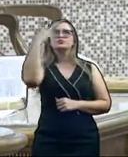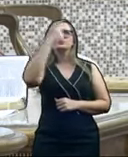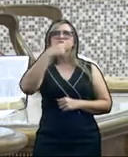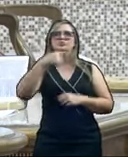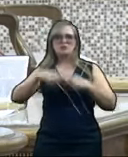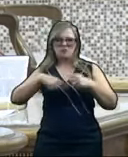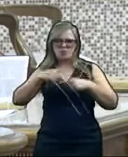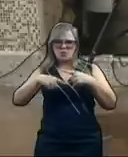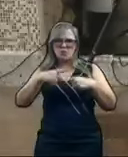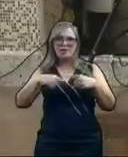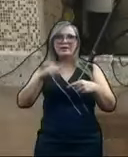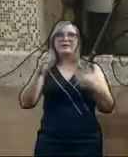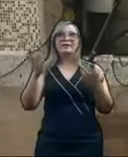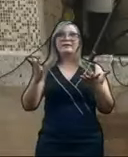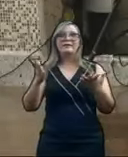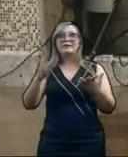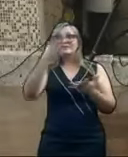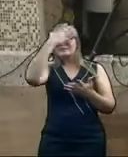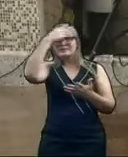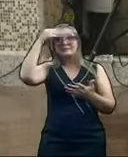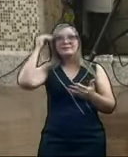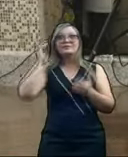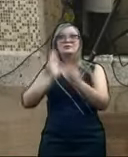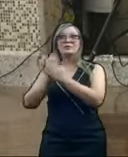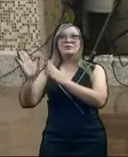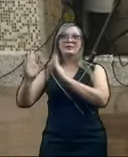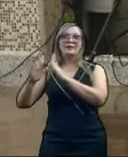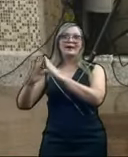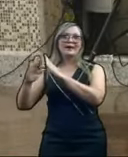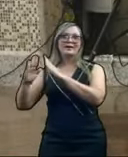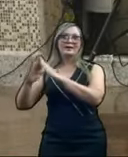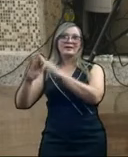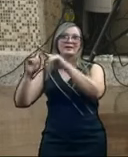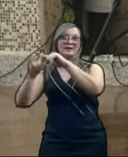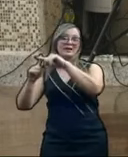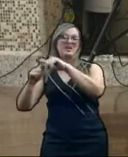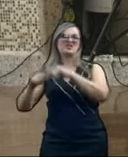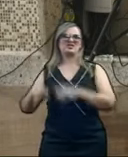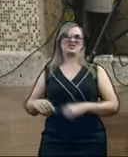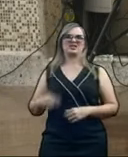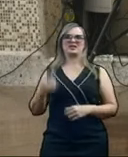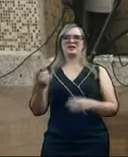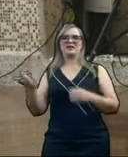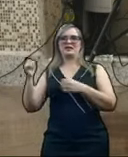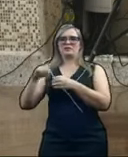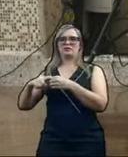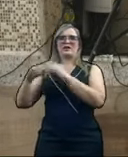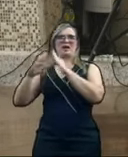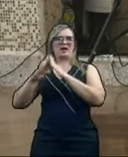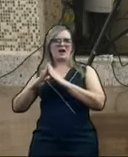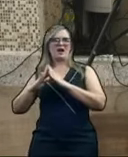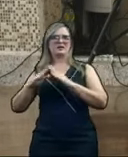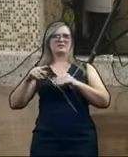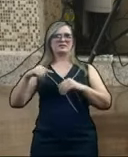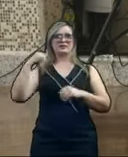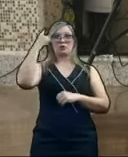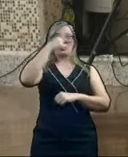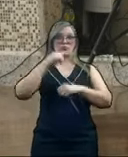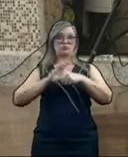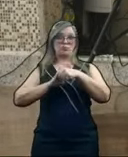e quando eu chego em casa aquele alvoroço Bom dia mais sua visita lá em casa então não apanhava naquela